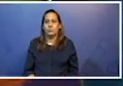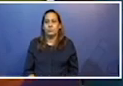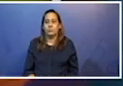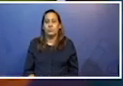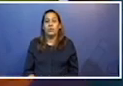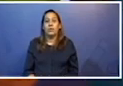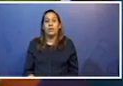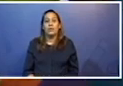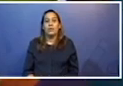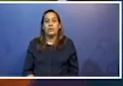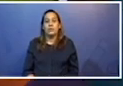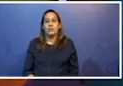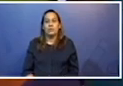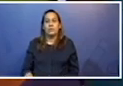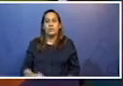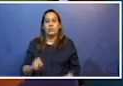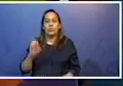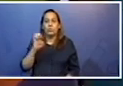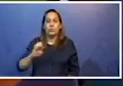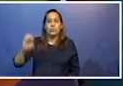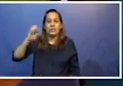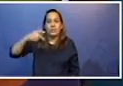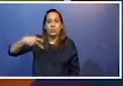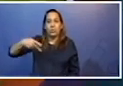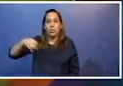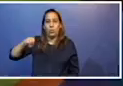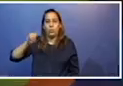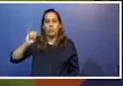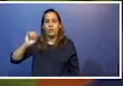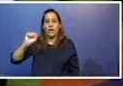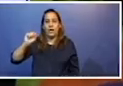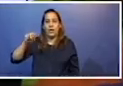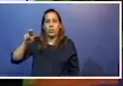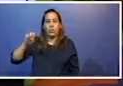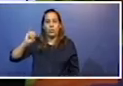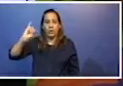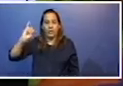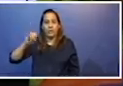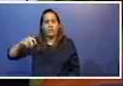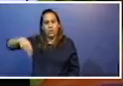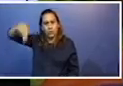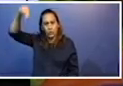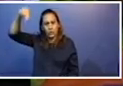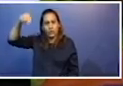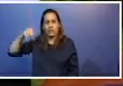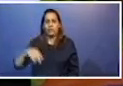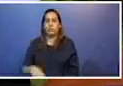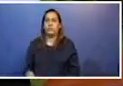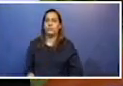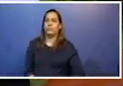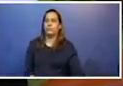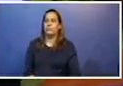São Lourenço, lá no Piauí, região nordeste do nosso país.